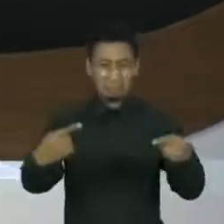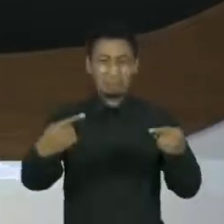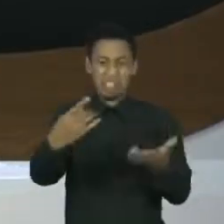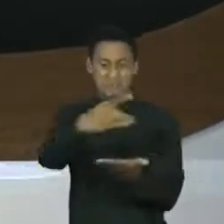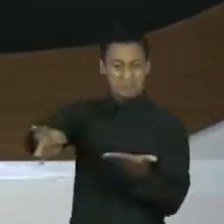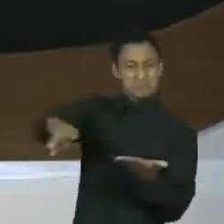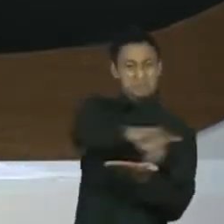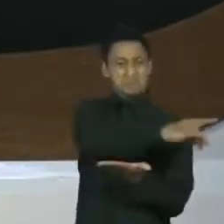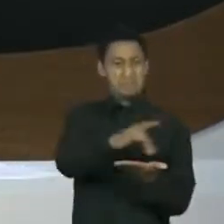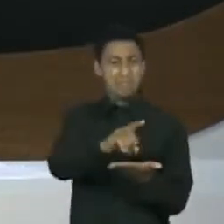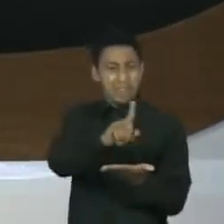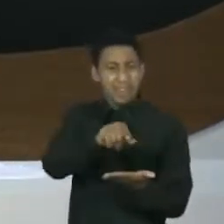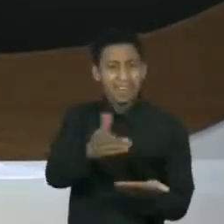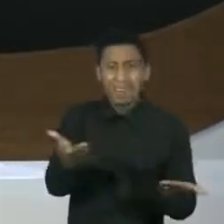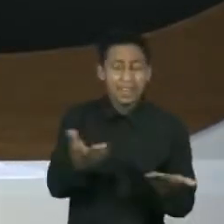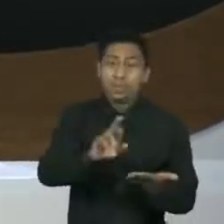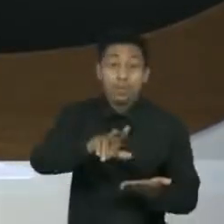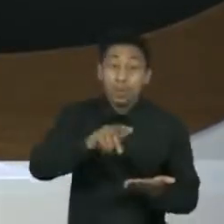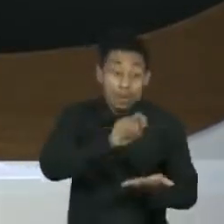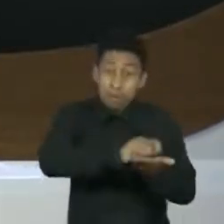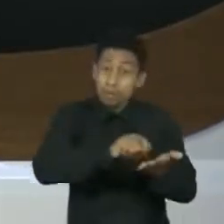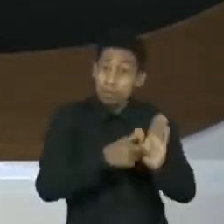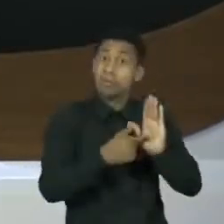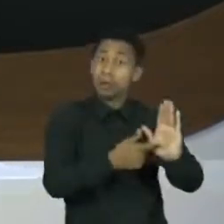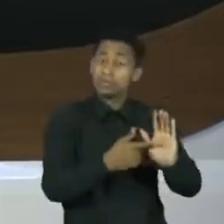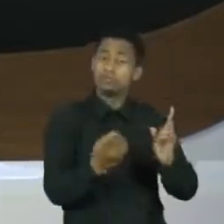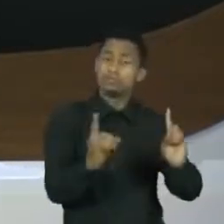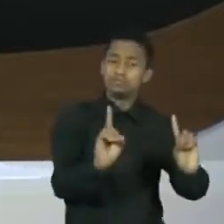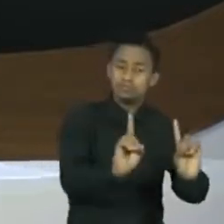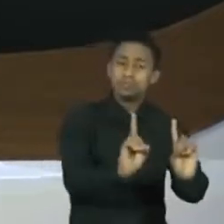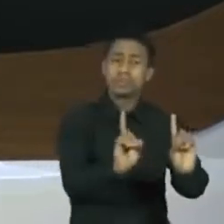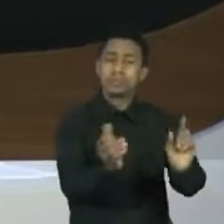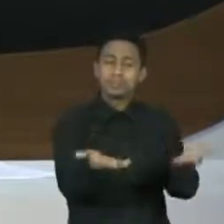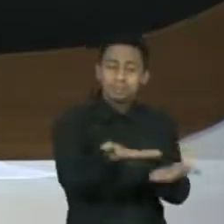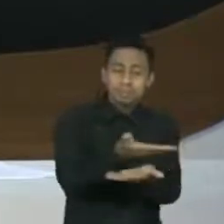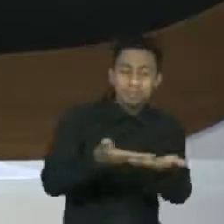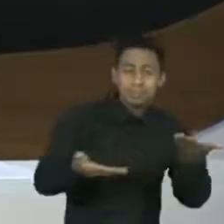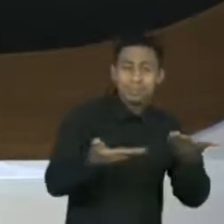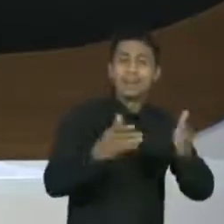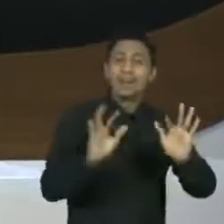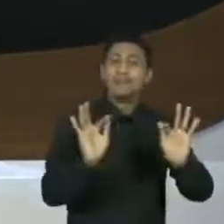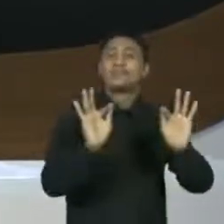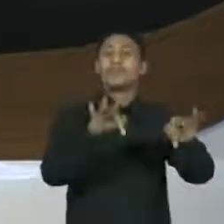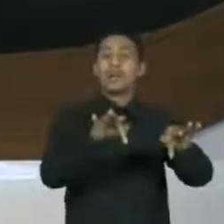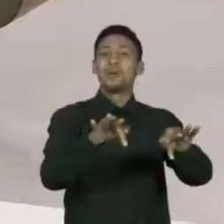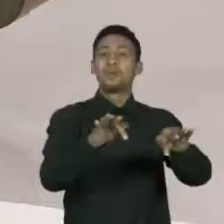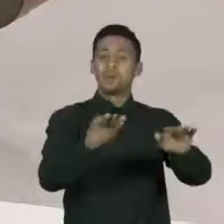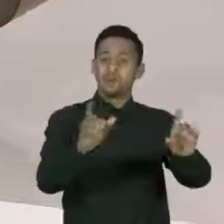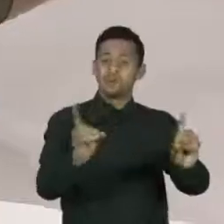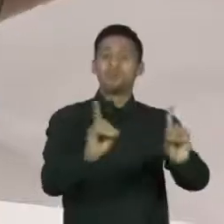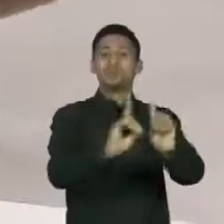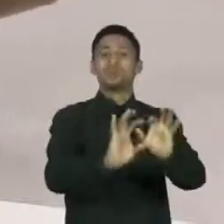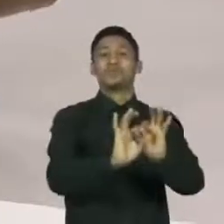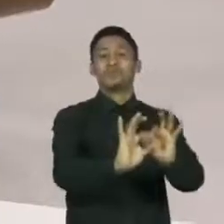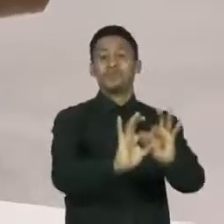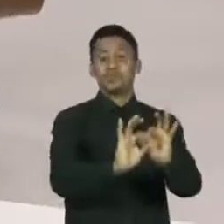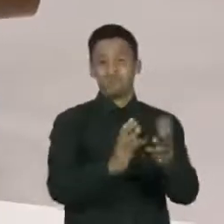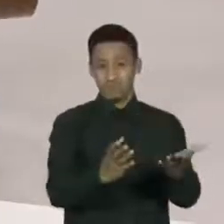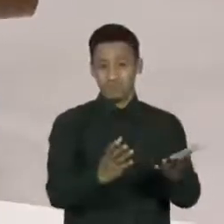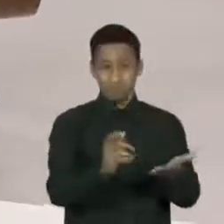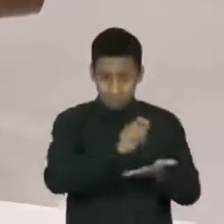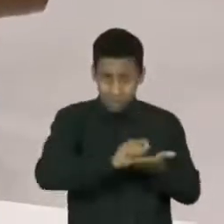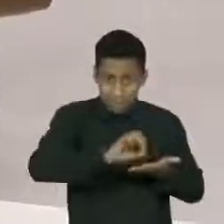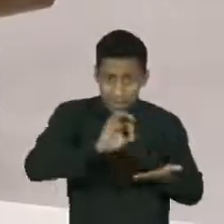incidente Inicial e também no incidente final que as une isso também foi uma coisa que você quis deixar como legado e